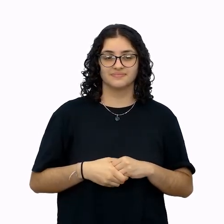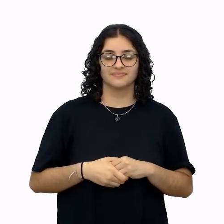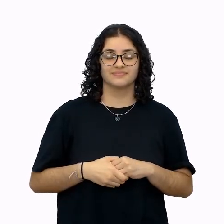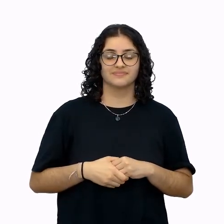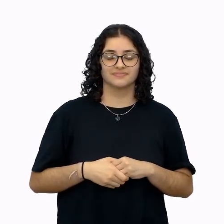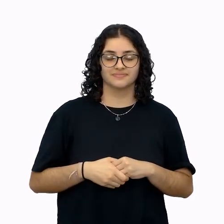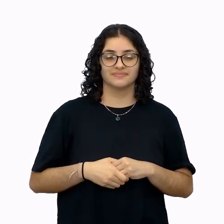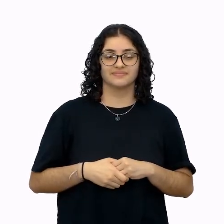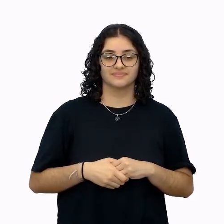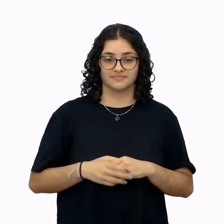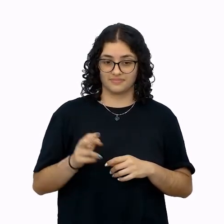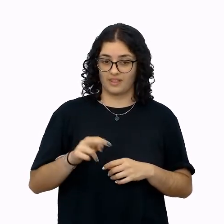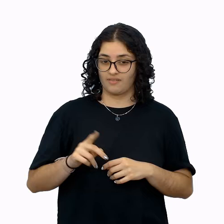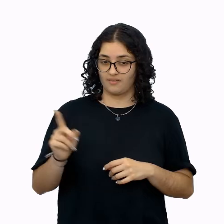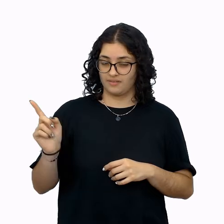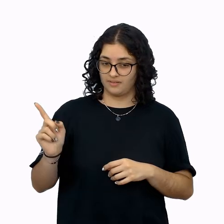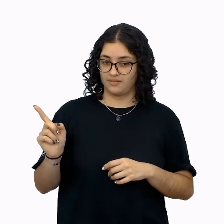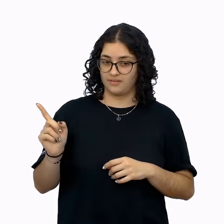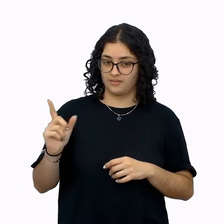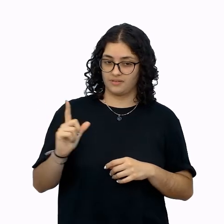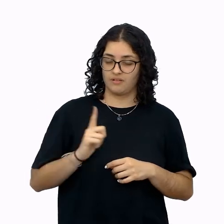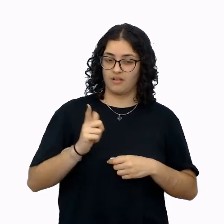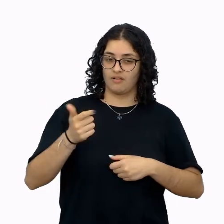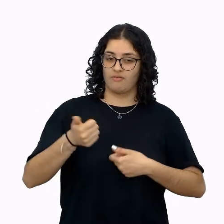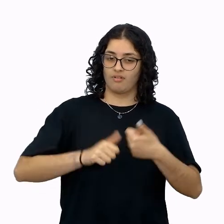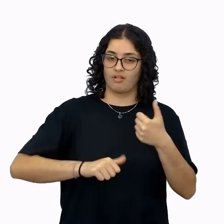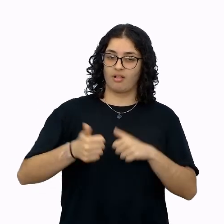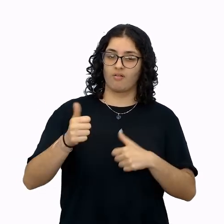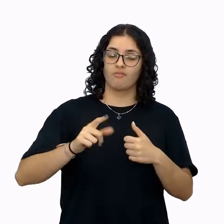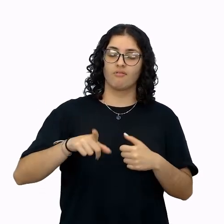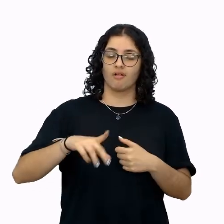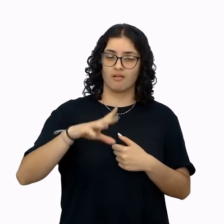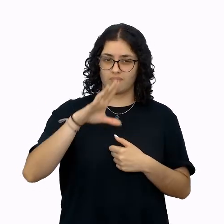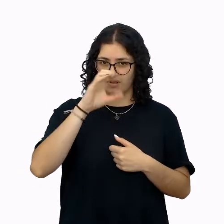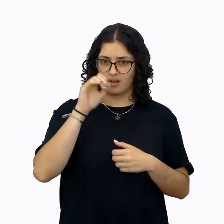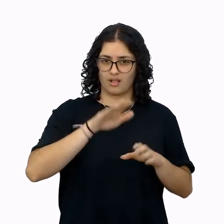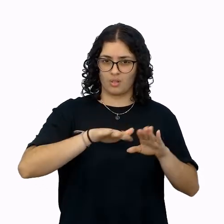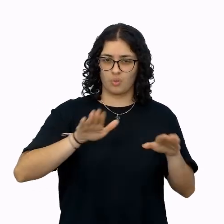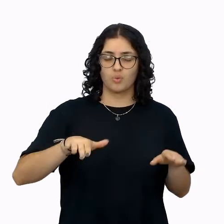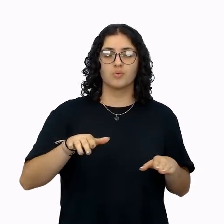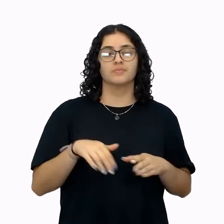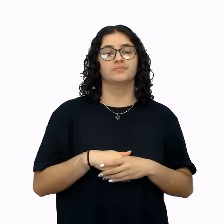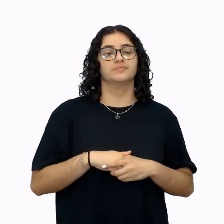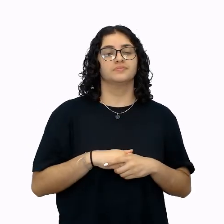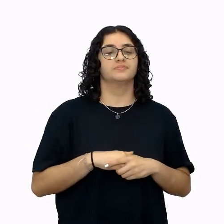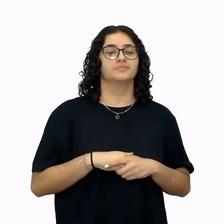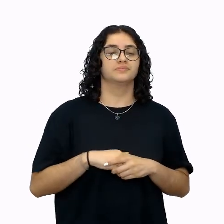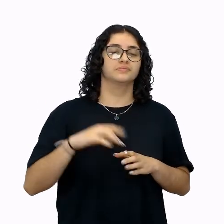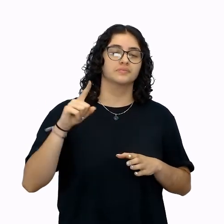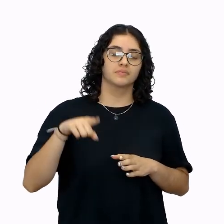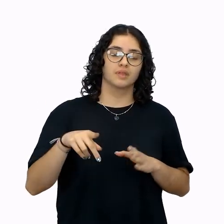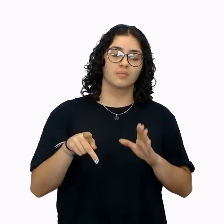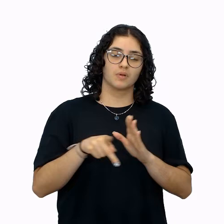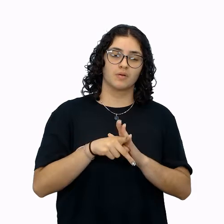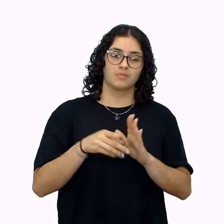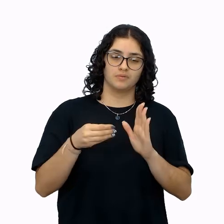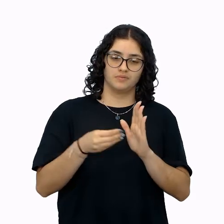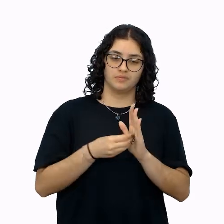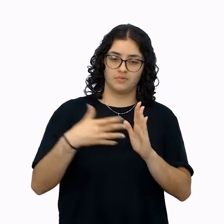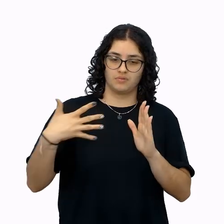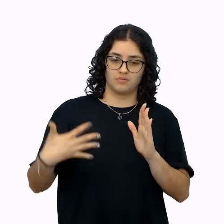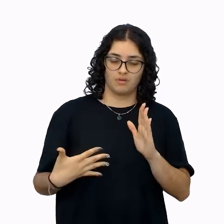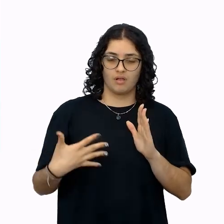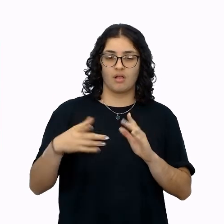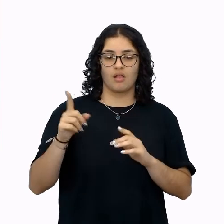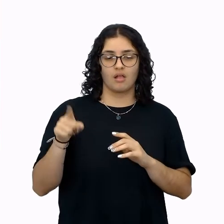Tá, então, como vocês podem ver, o processo avaliativo para a aprendizagem dos estudantes. Pegando o pressuposto do currículo paulista, ele fala que vai além